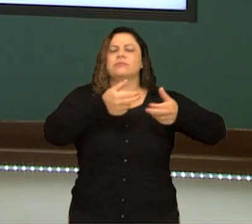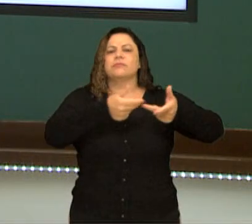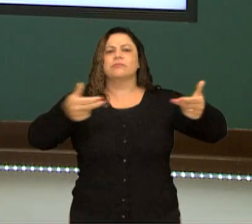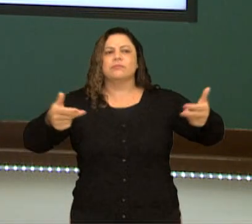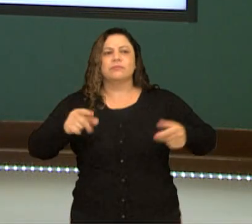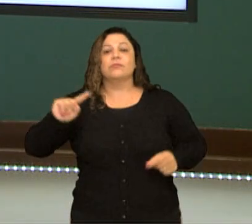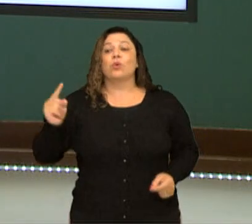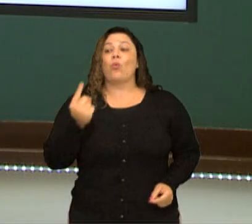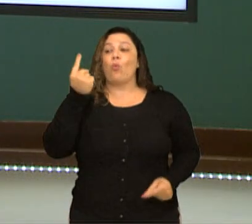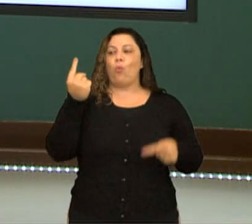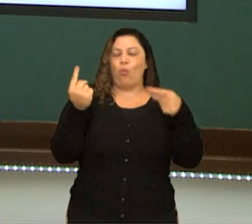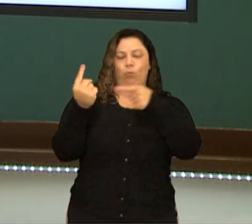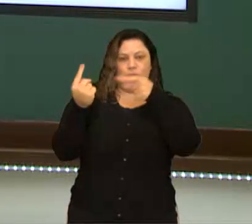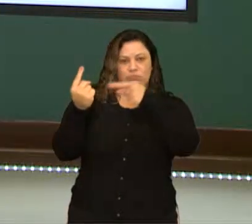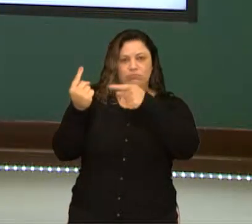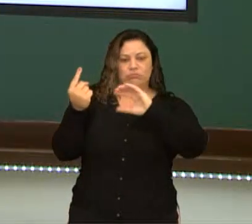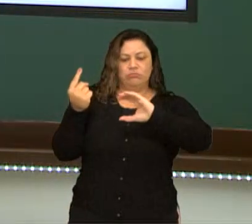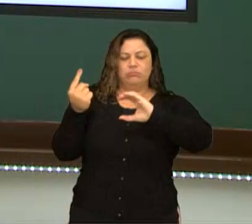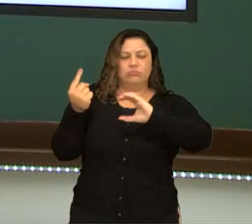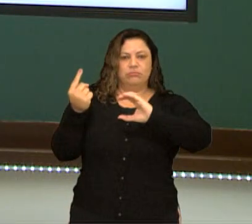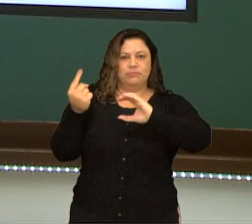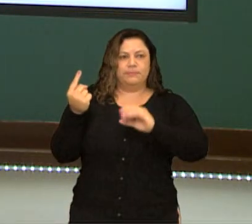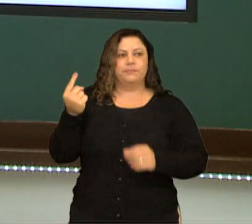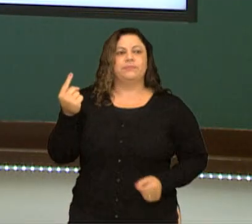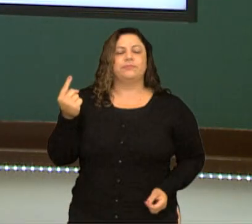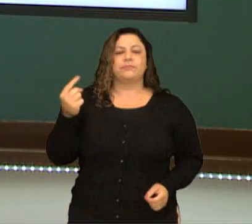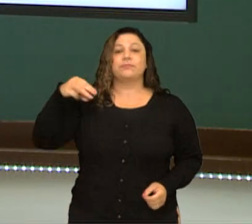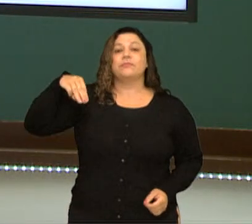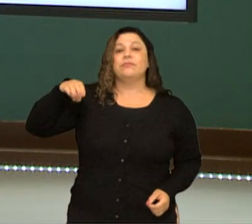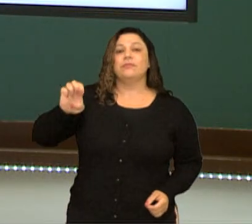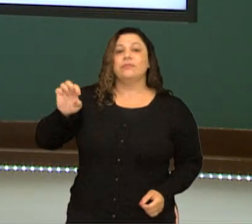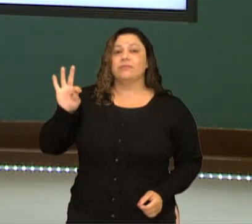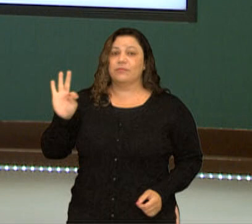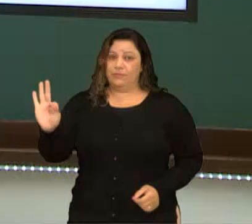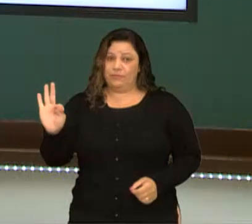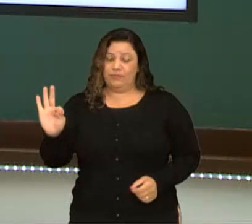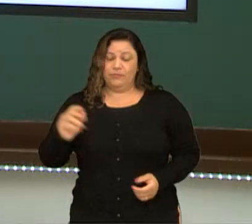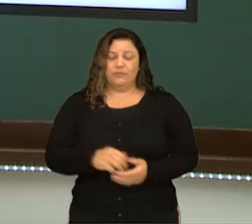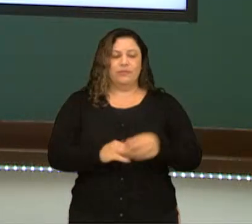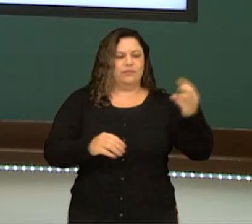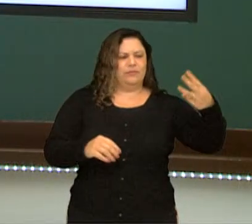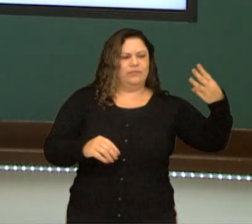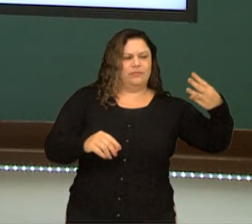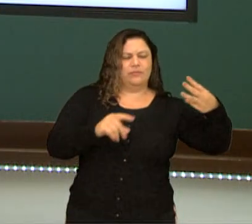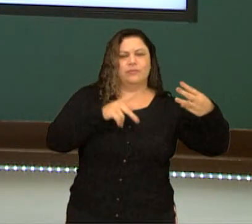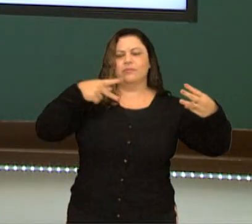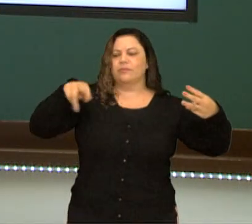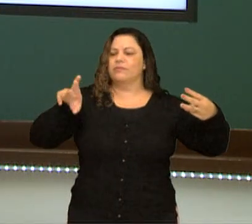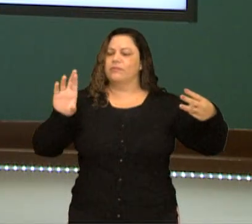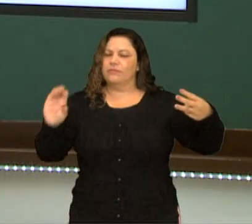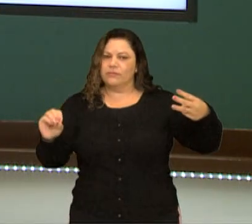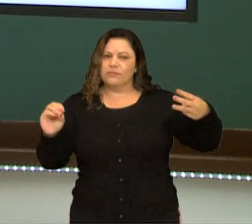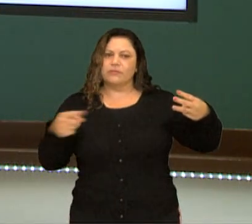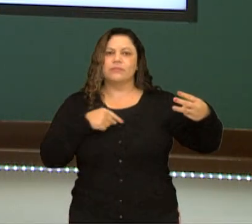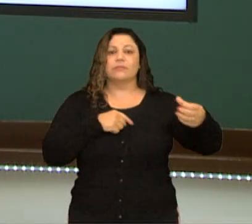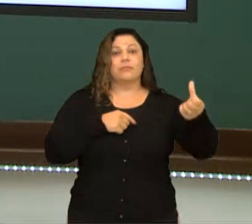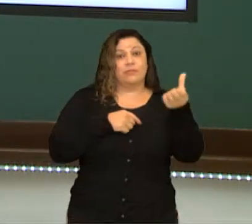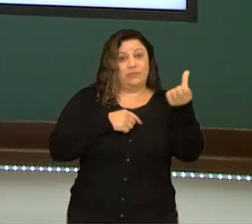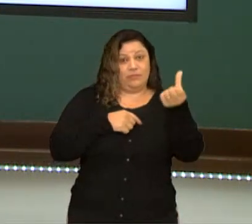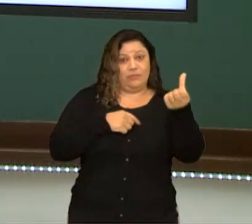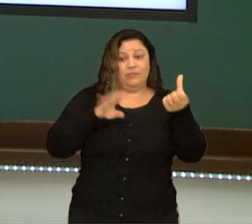possui um carbono na sua estrutura, o prefixo é met. 3 carbonos, prop, 6